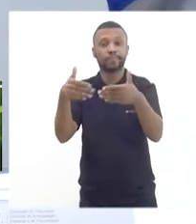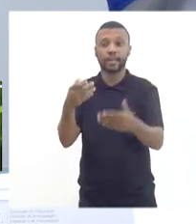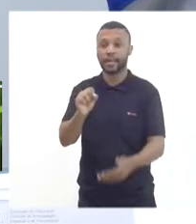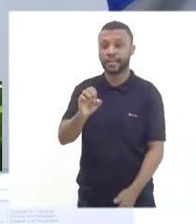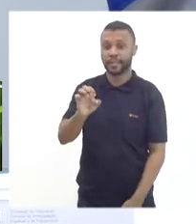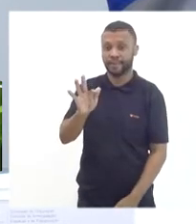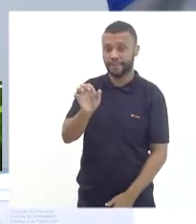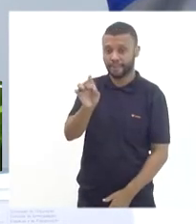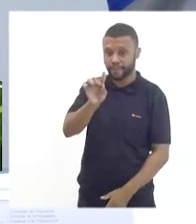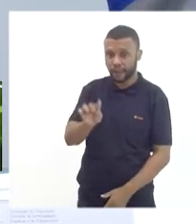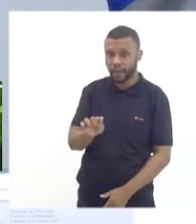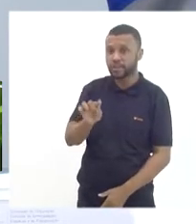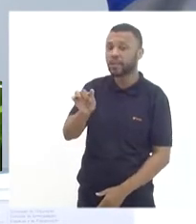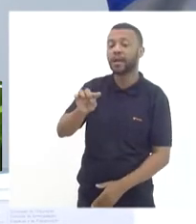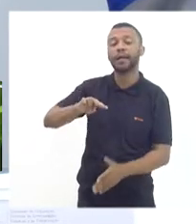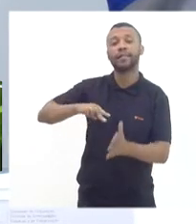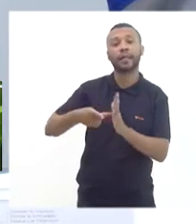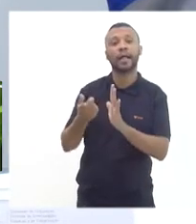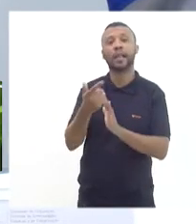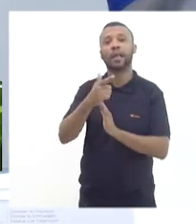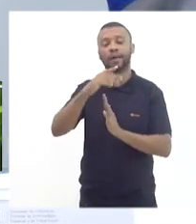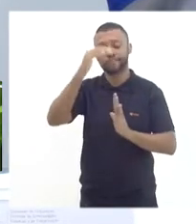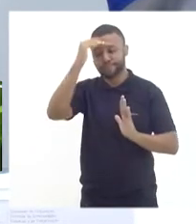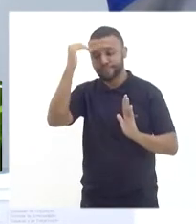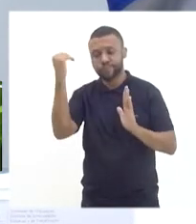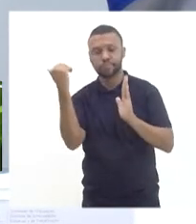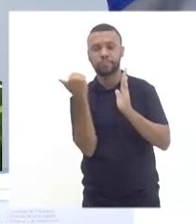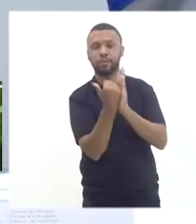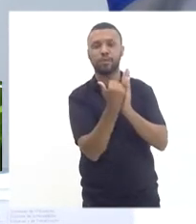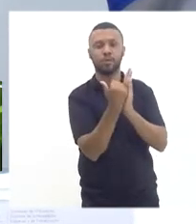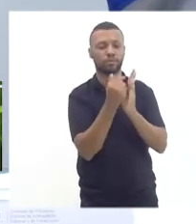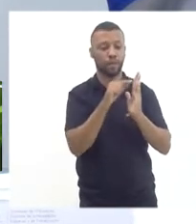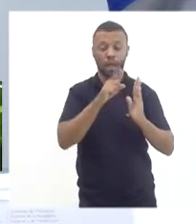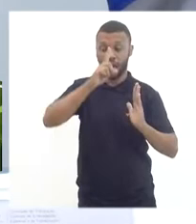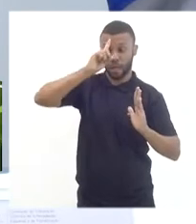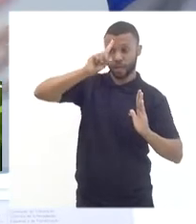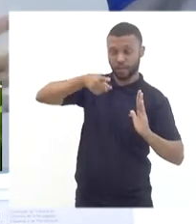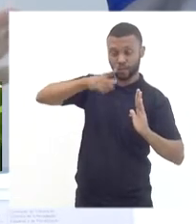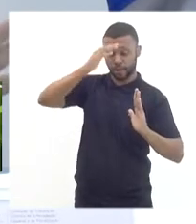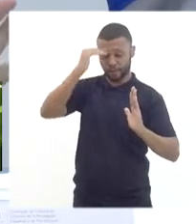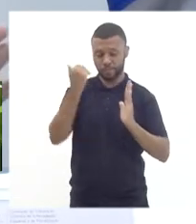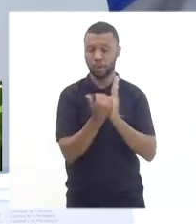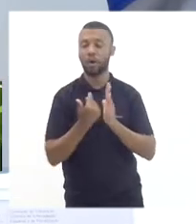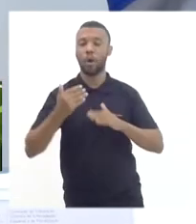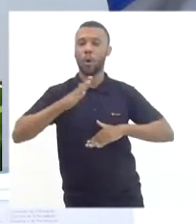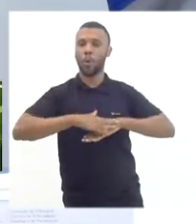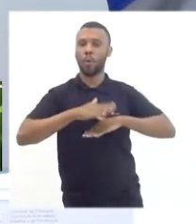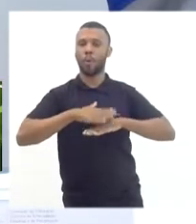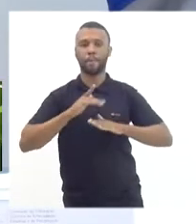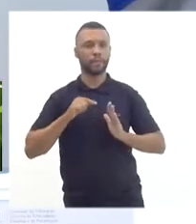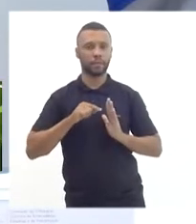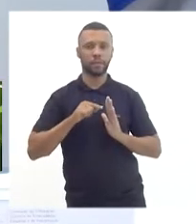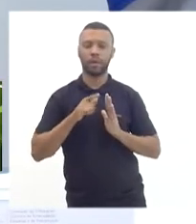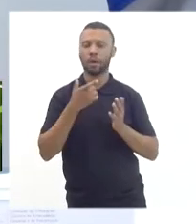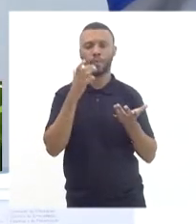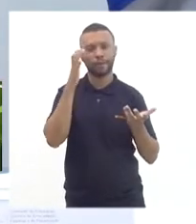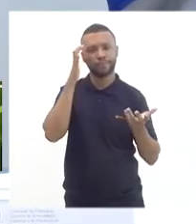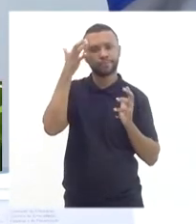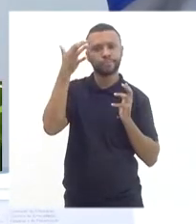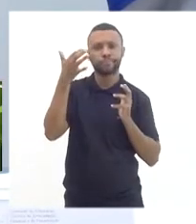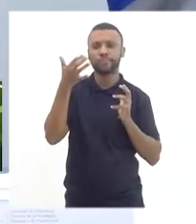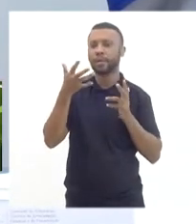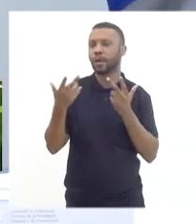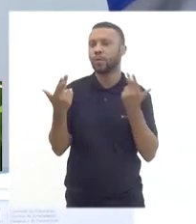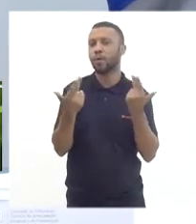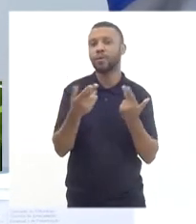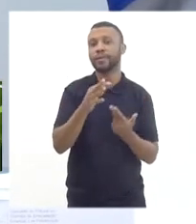fazenda é cumpridora da determinação. É como fosse uma determinação do Tribunal de